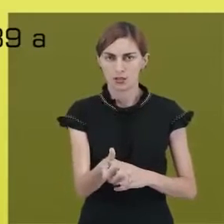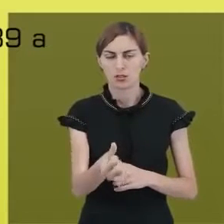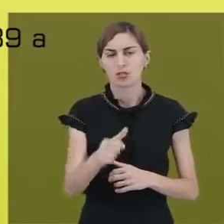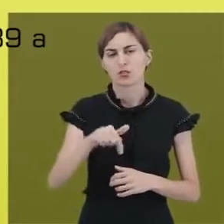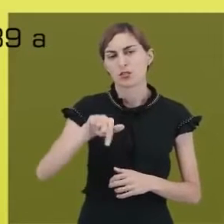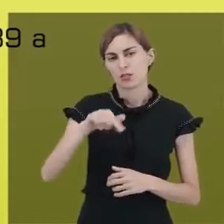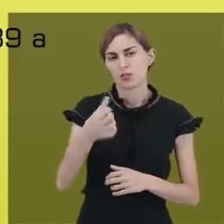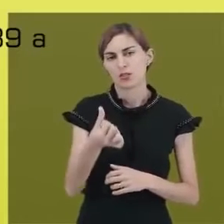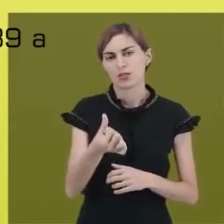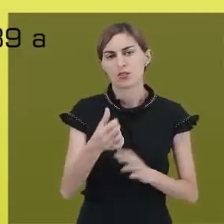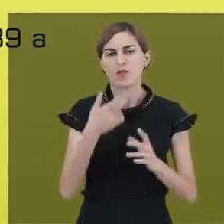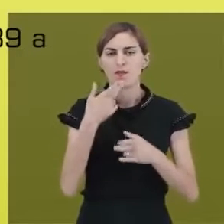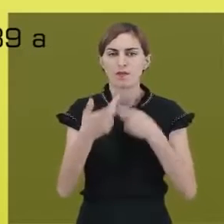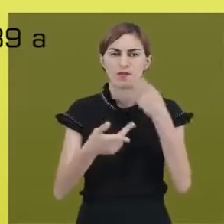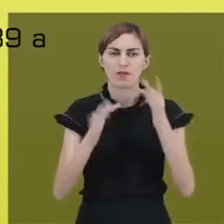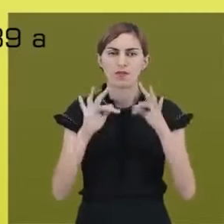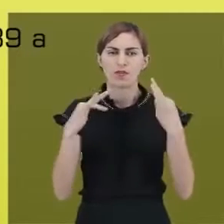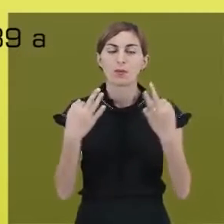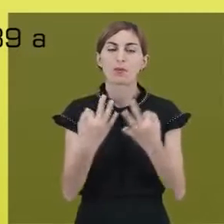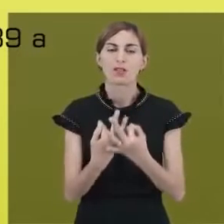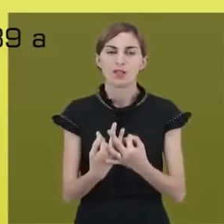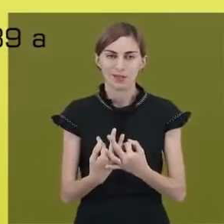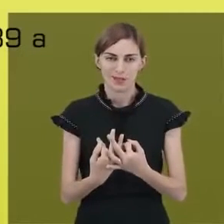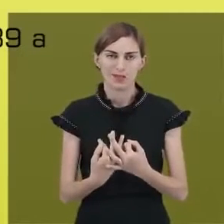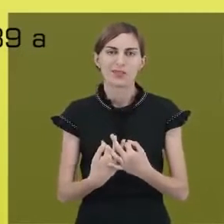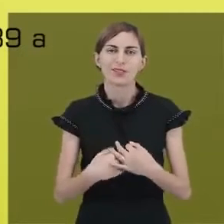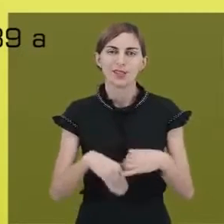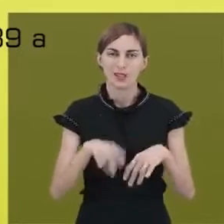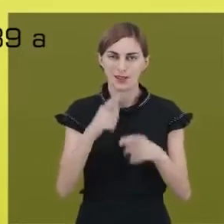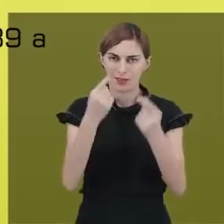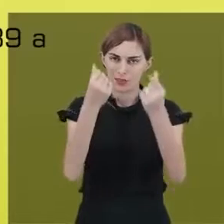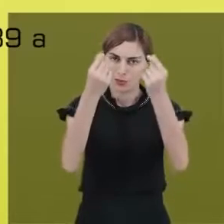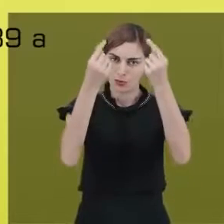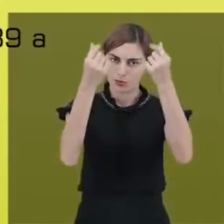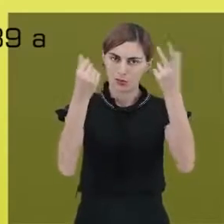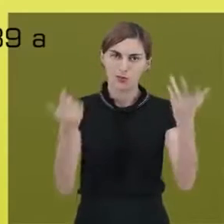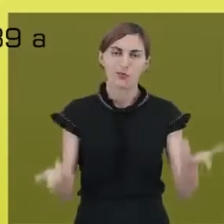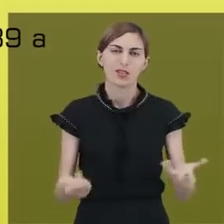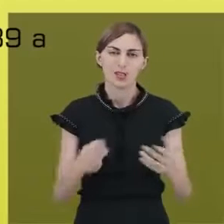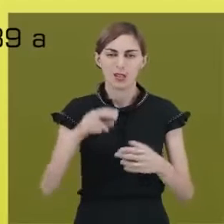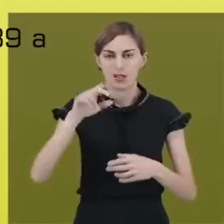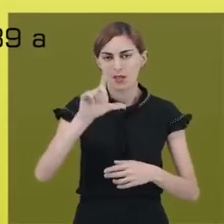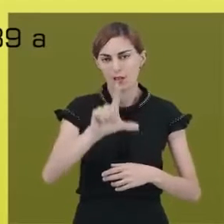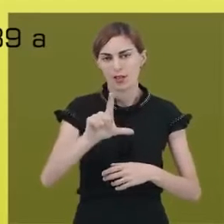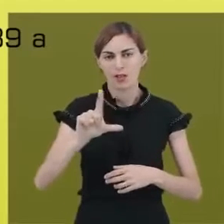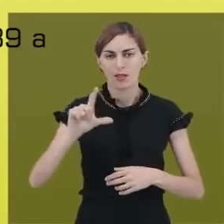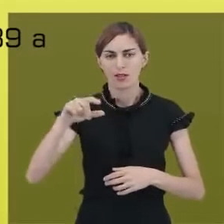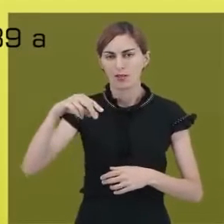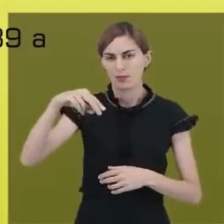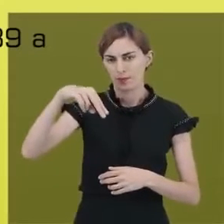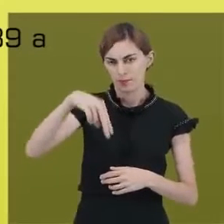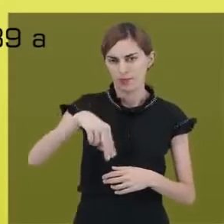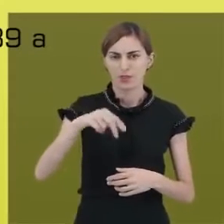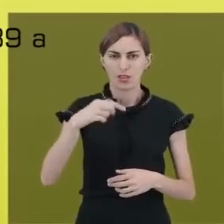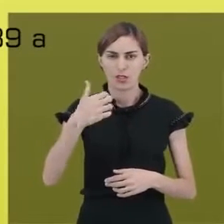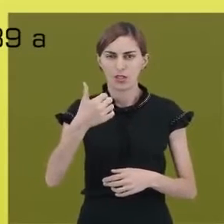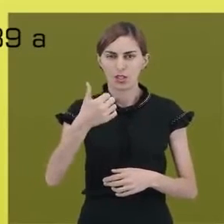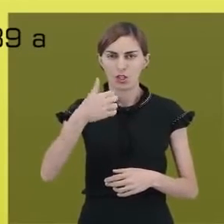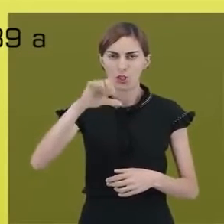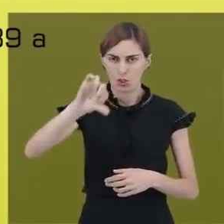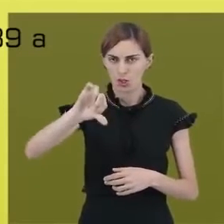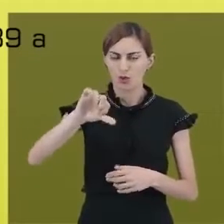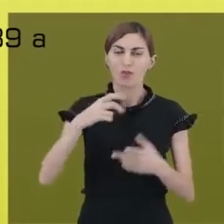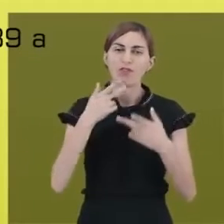sobre a questão da fadiga. Nós vamos encontrar essa questão da ergonomia na NR9, que fala principalmente sobre